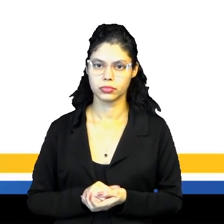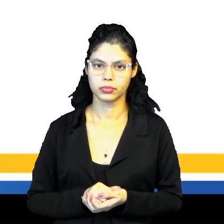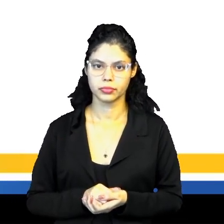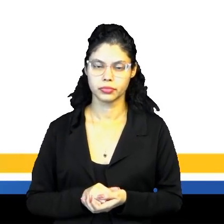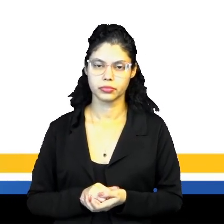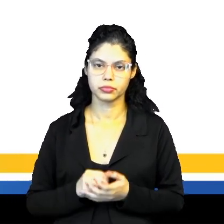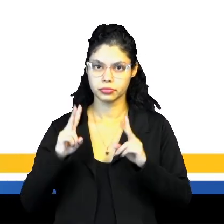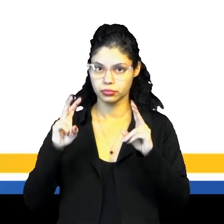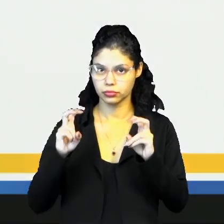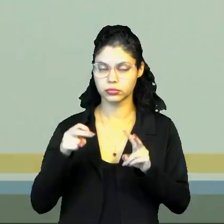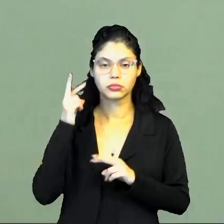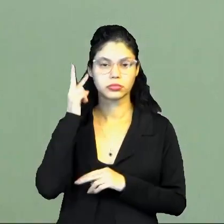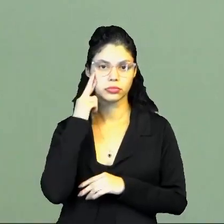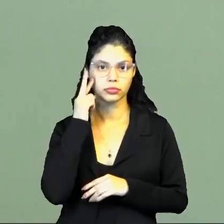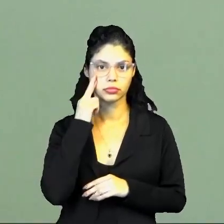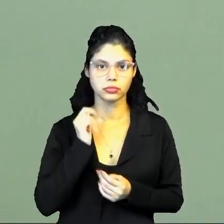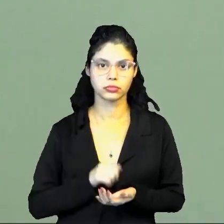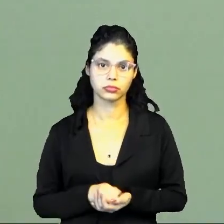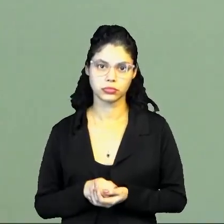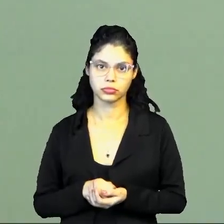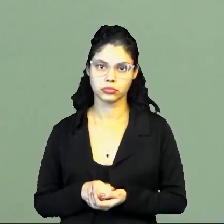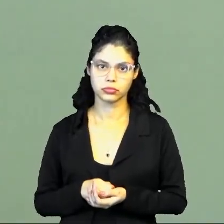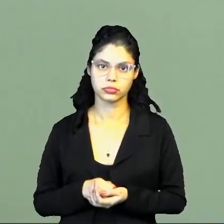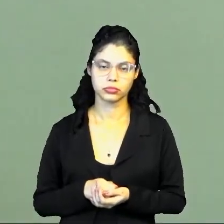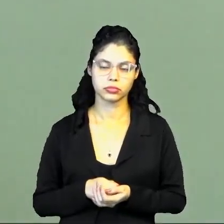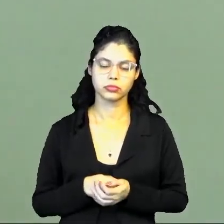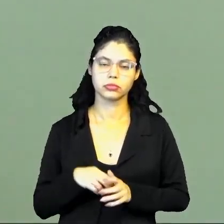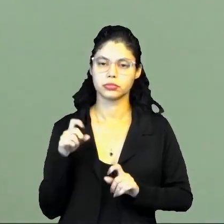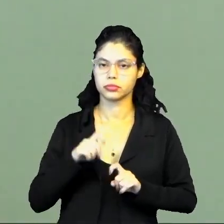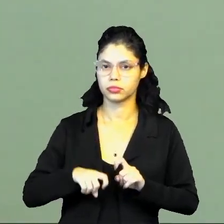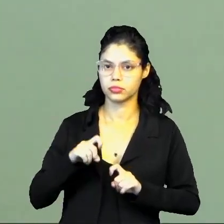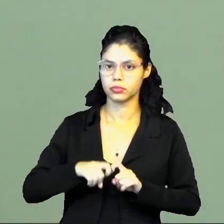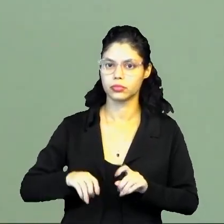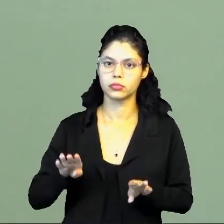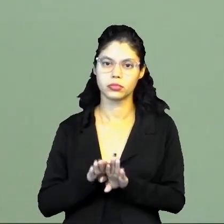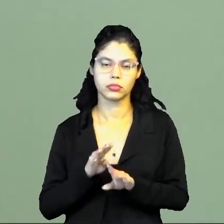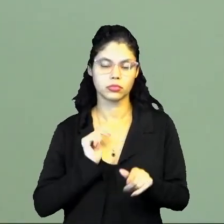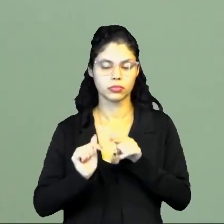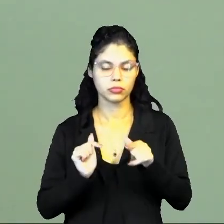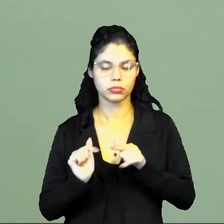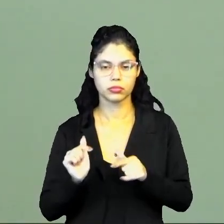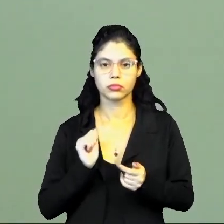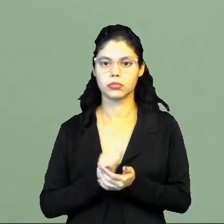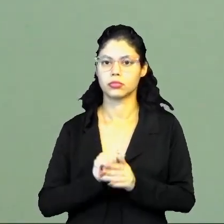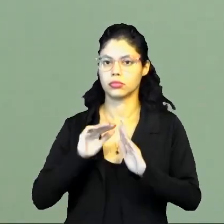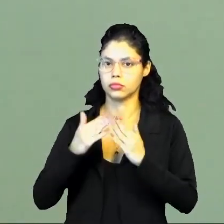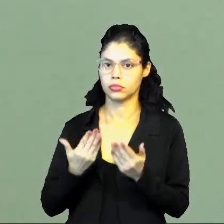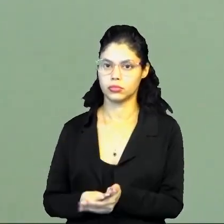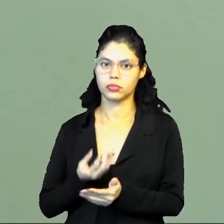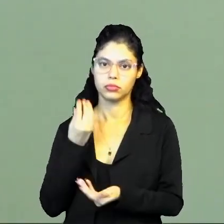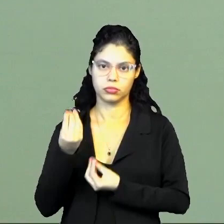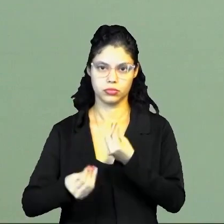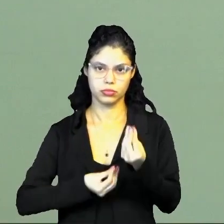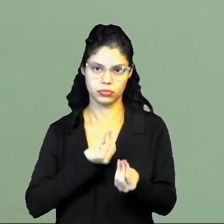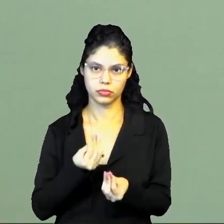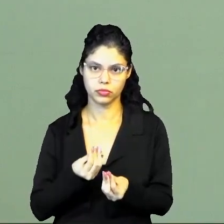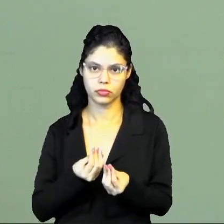Então, é tema comum nessa questão a sexualidade, ela é trabalhada nas escolas, Os